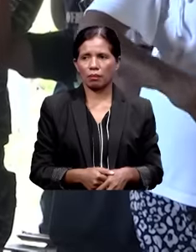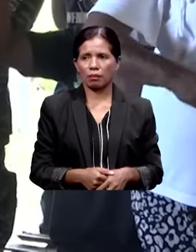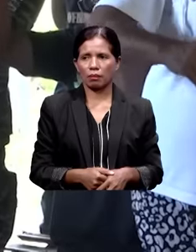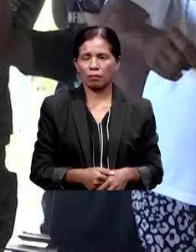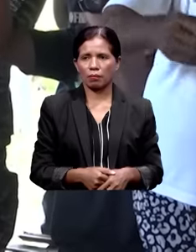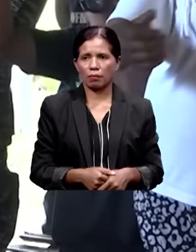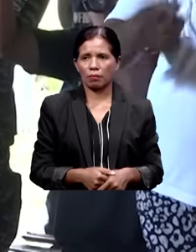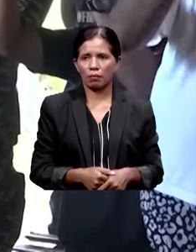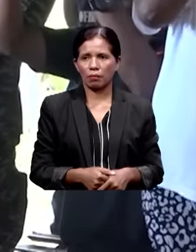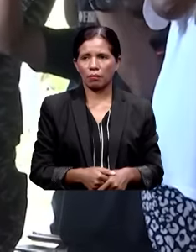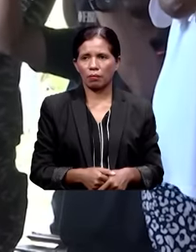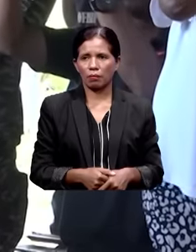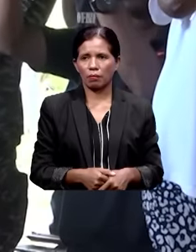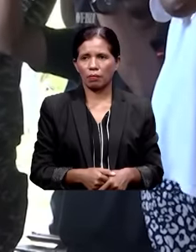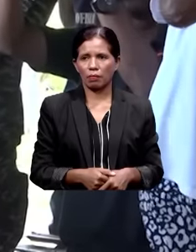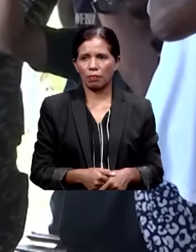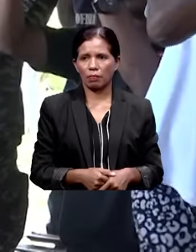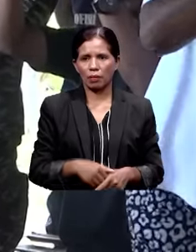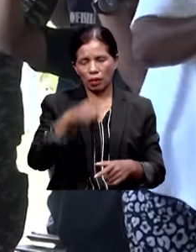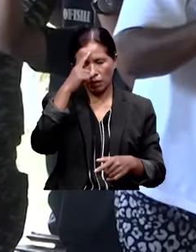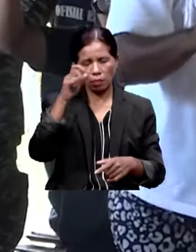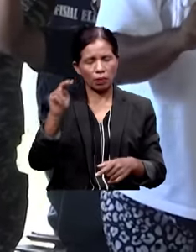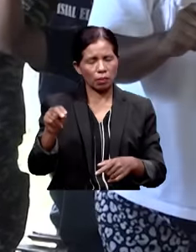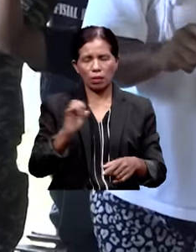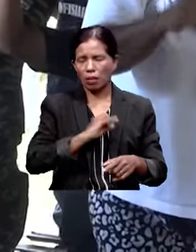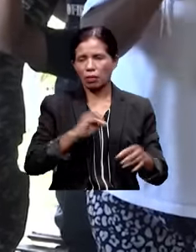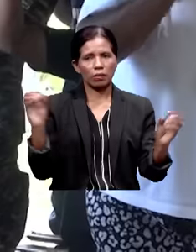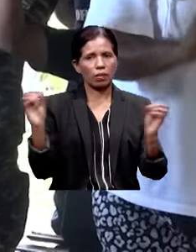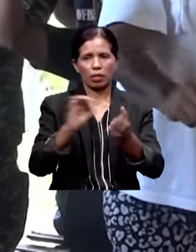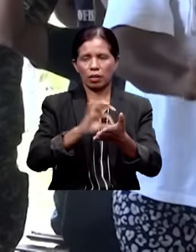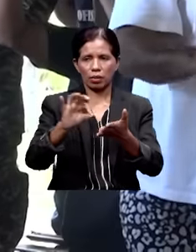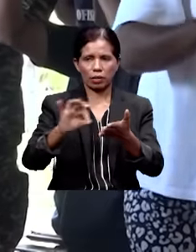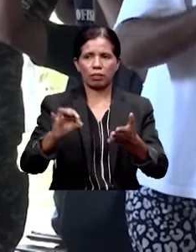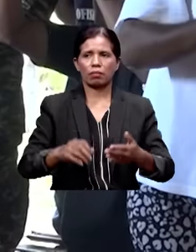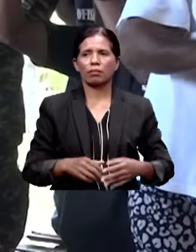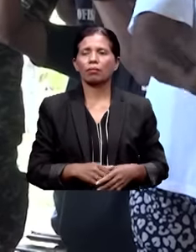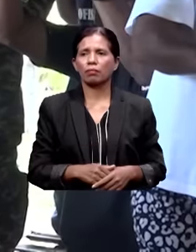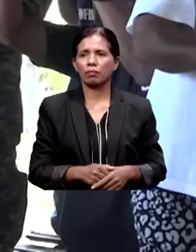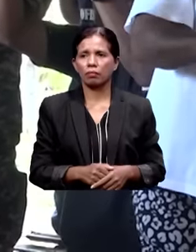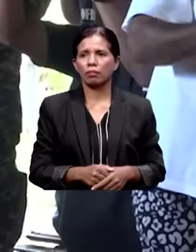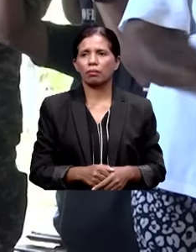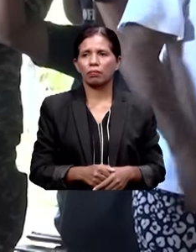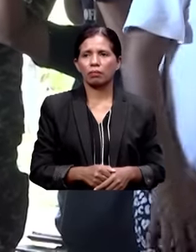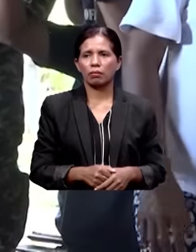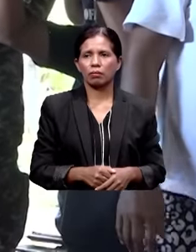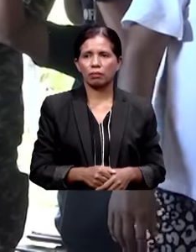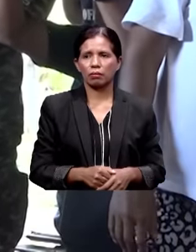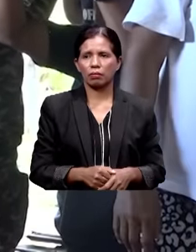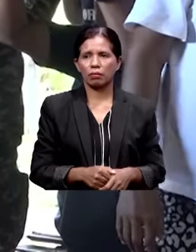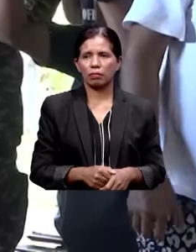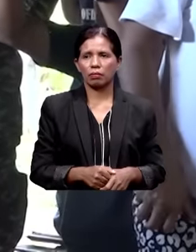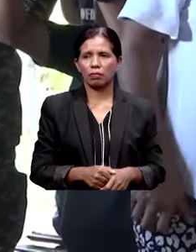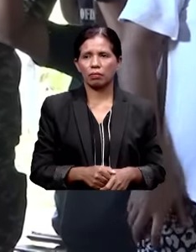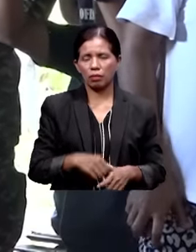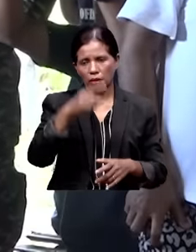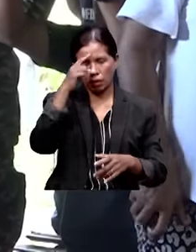noi kupatu. Tamba ne ma haula si. Kuna tui nala las pofu danam auka tui fana kina. Laos